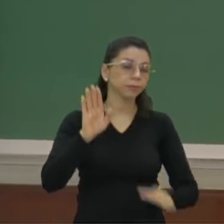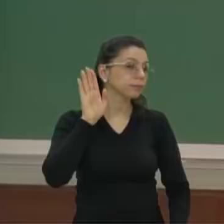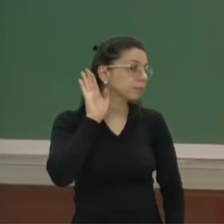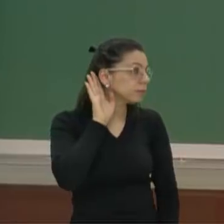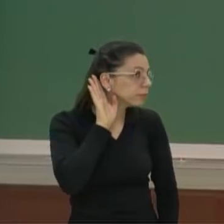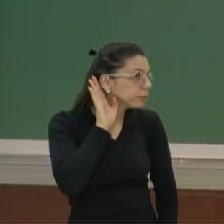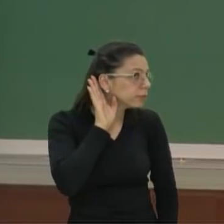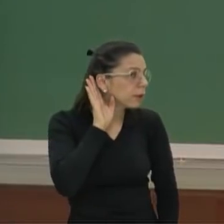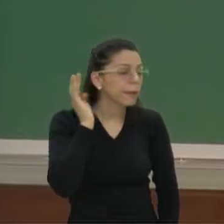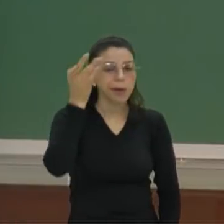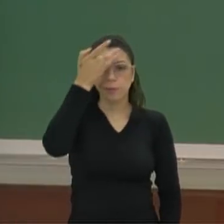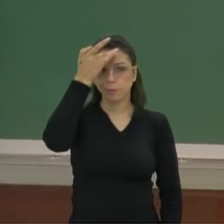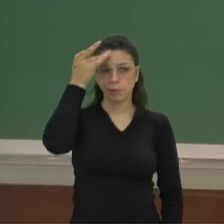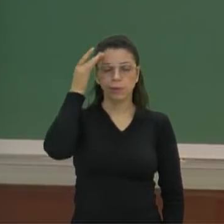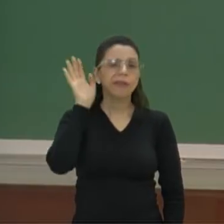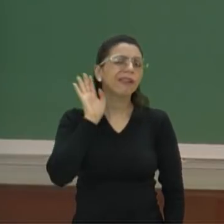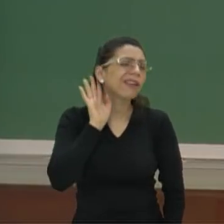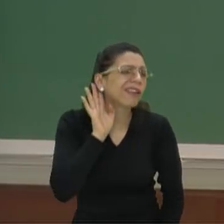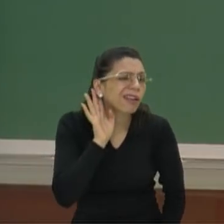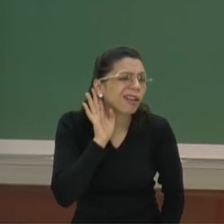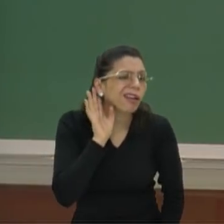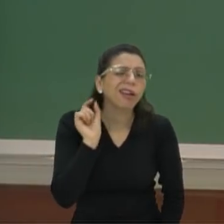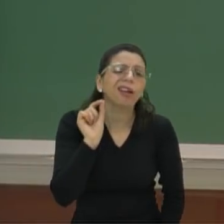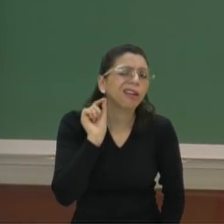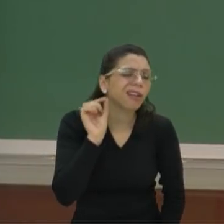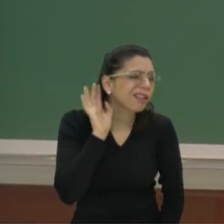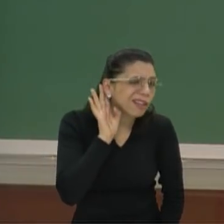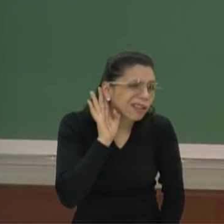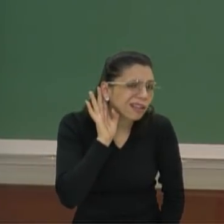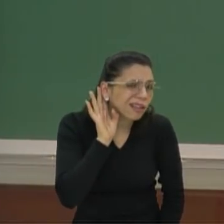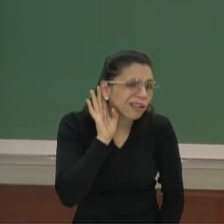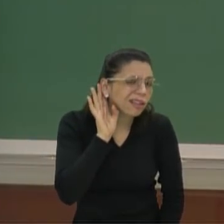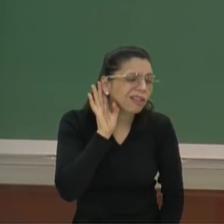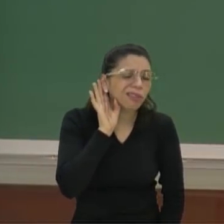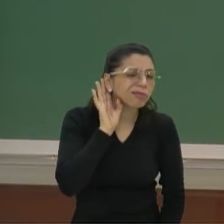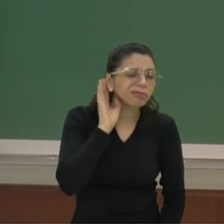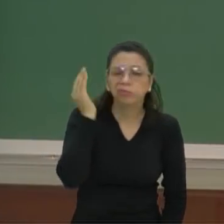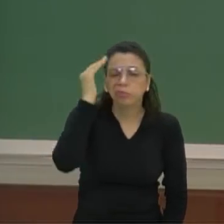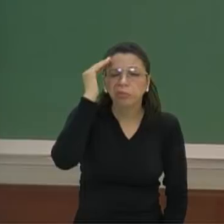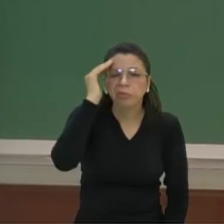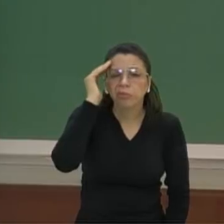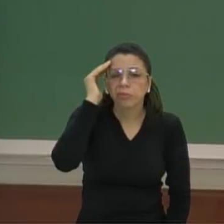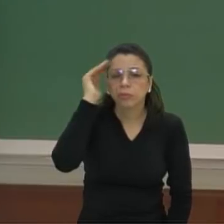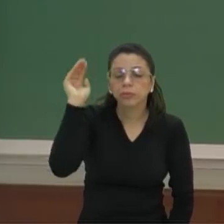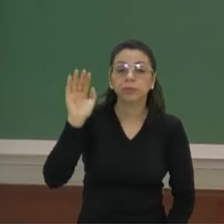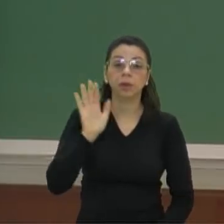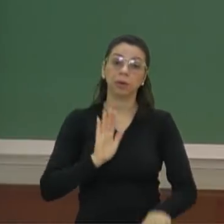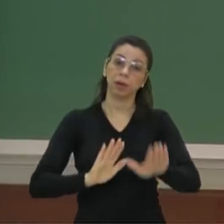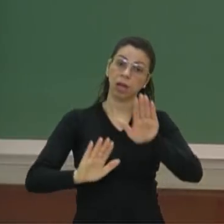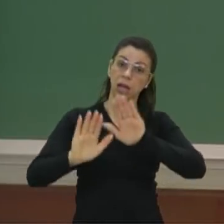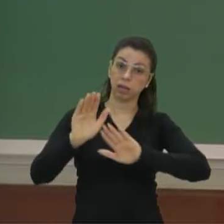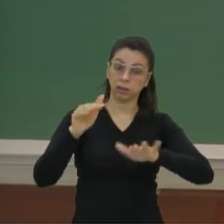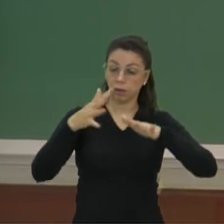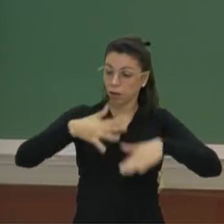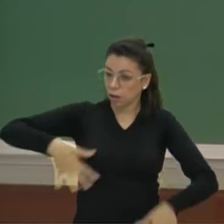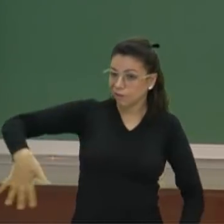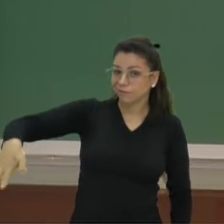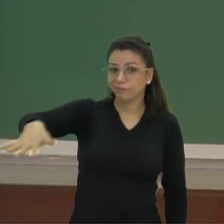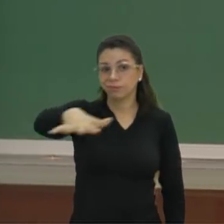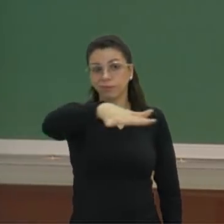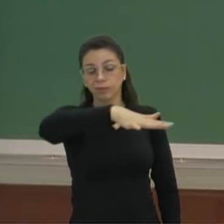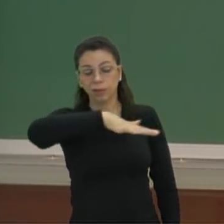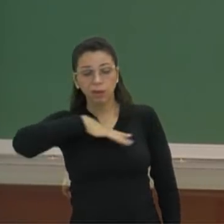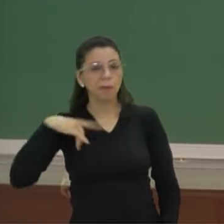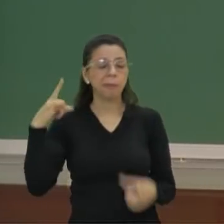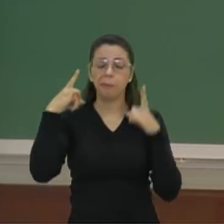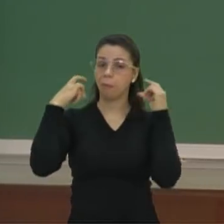né? Alguém está falando com a gente, o que mesmo que você falou? Hã? Não entendi. Às vezes, o ambiente está muito